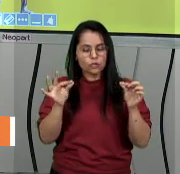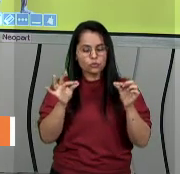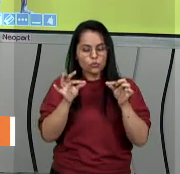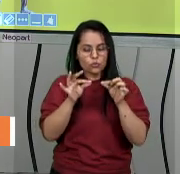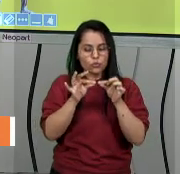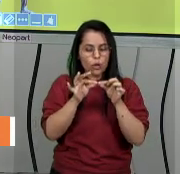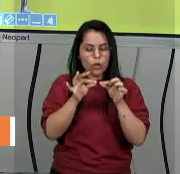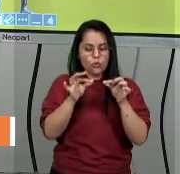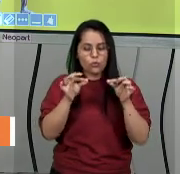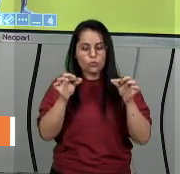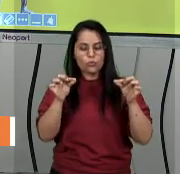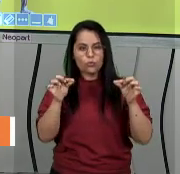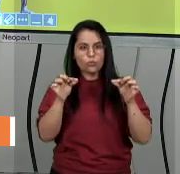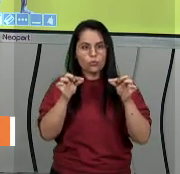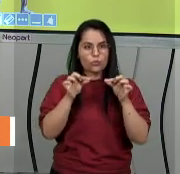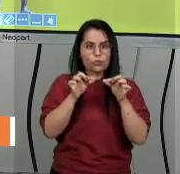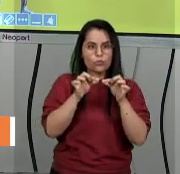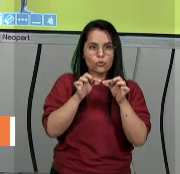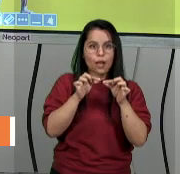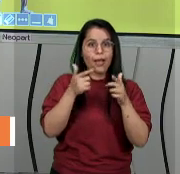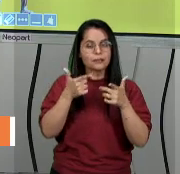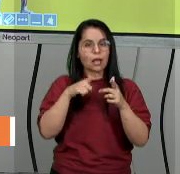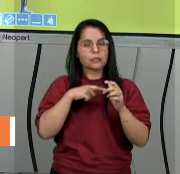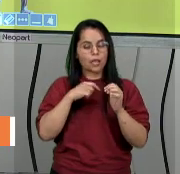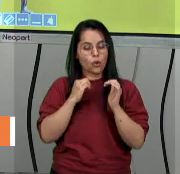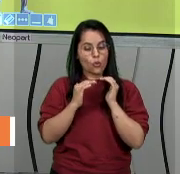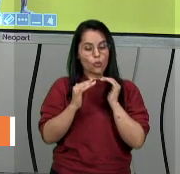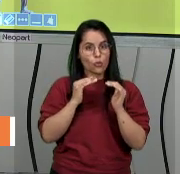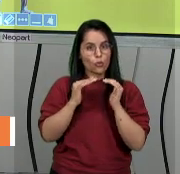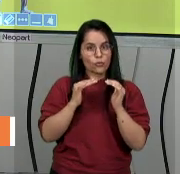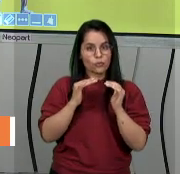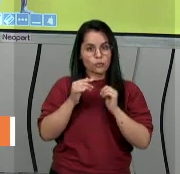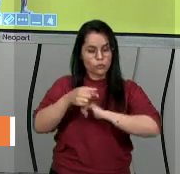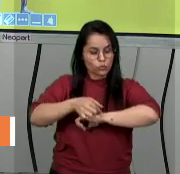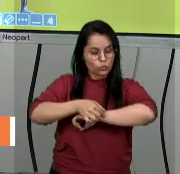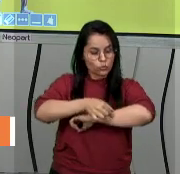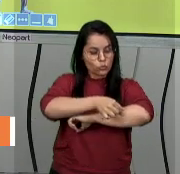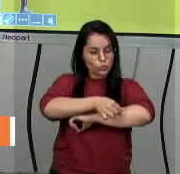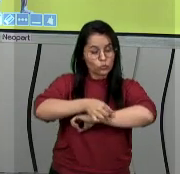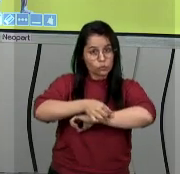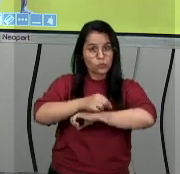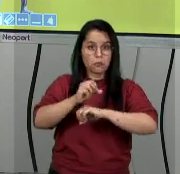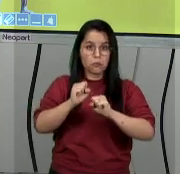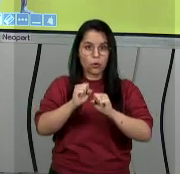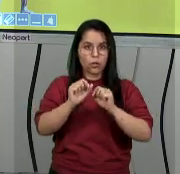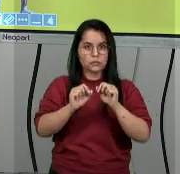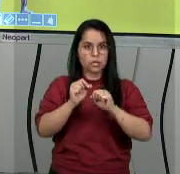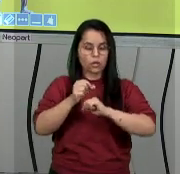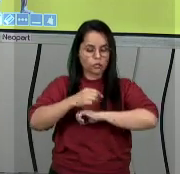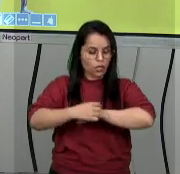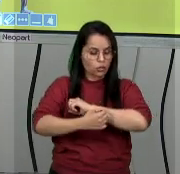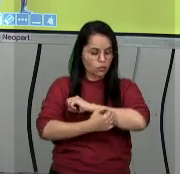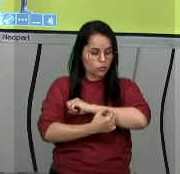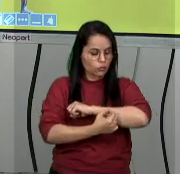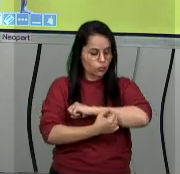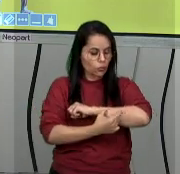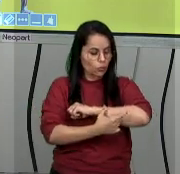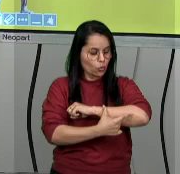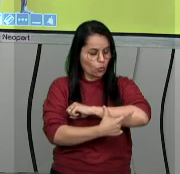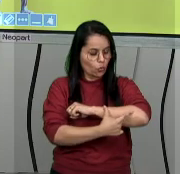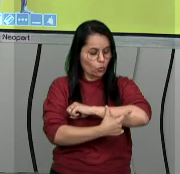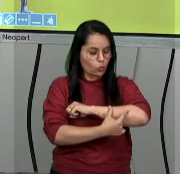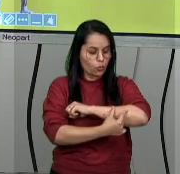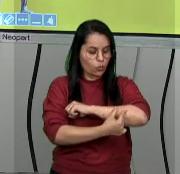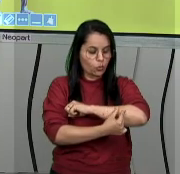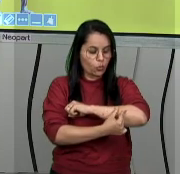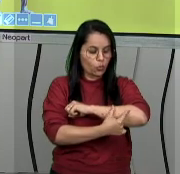relaxar. Então, o movimento dos nossos músculos vai ser relaxamento, aliás, contração